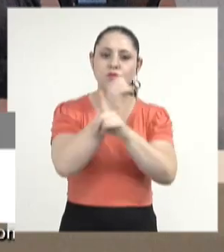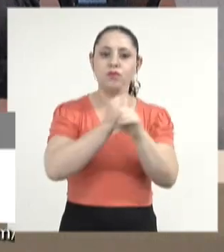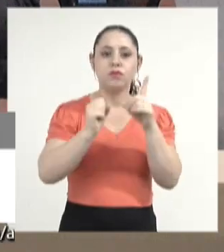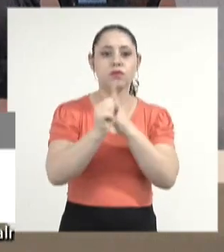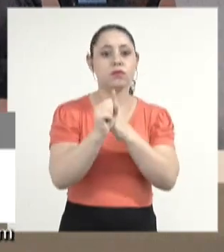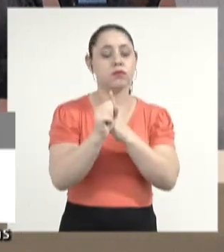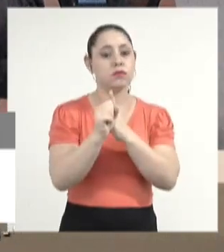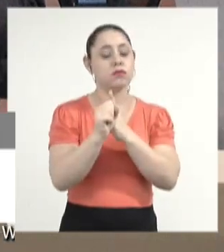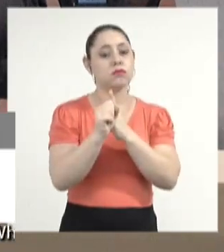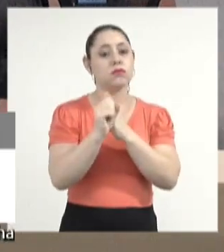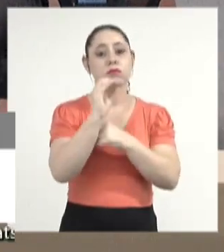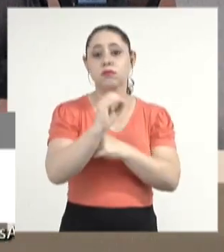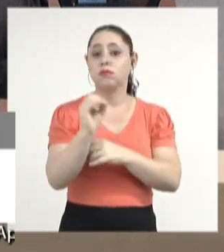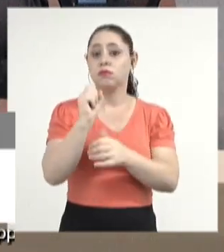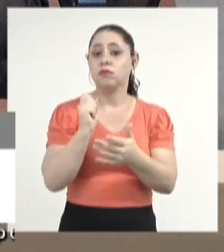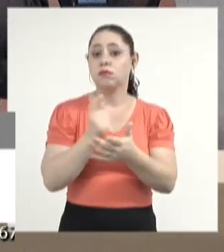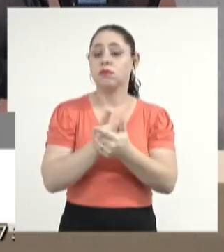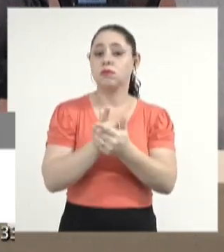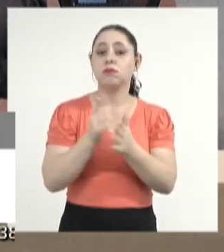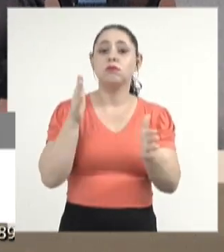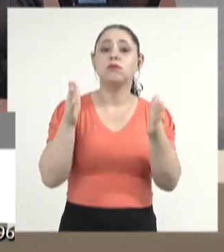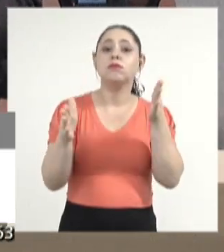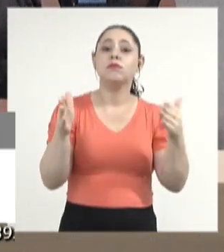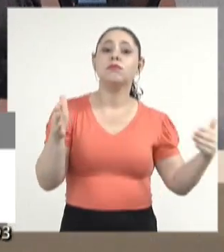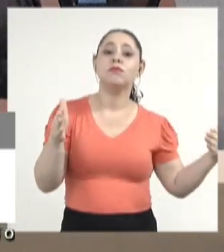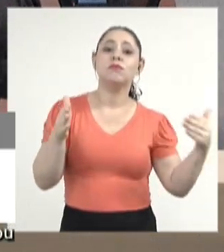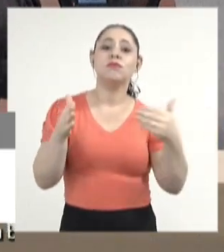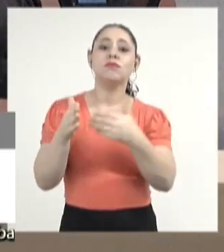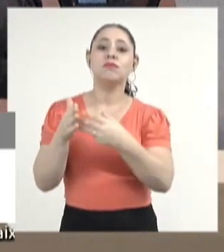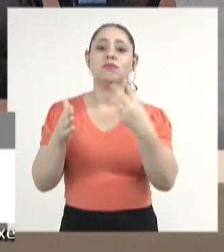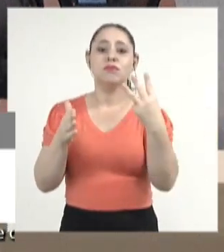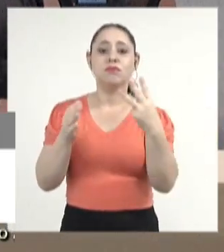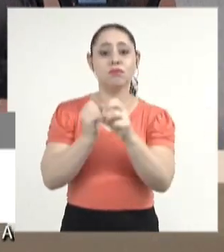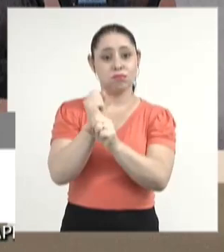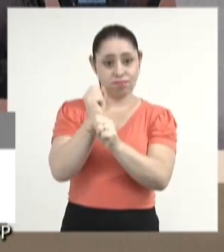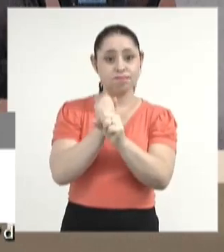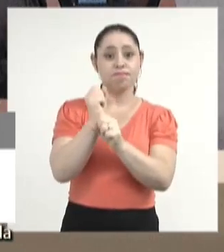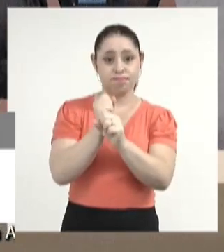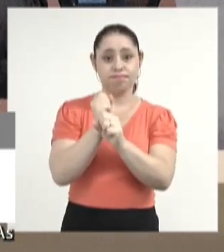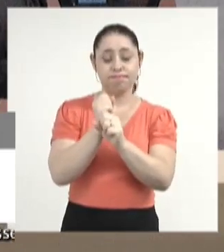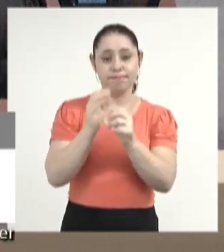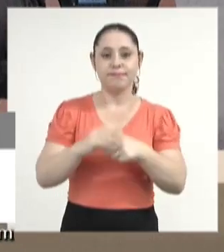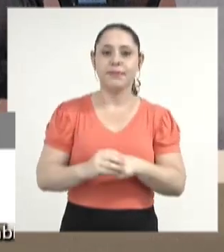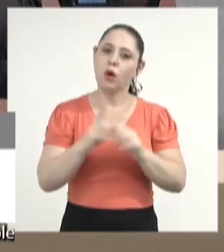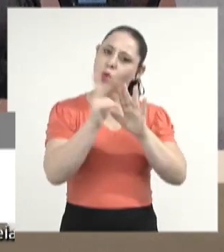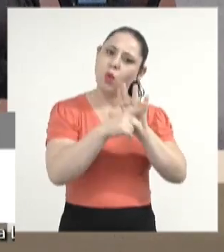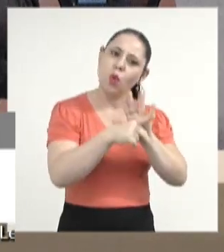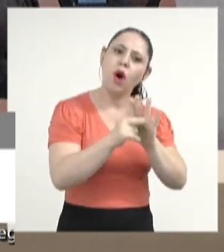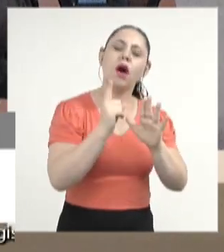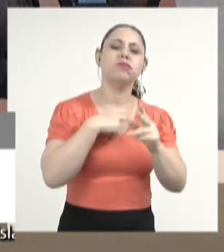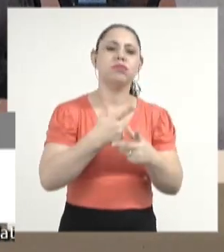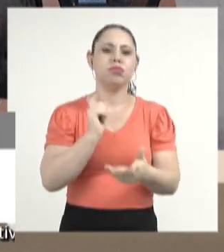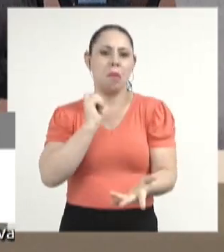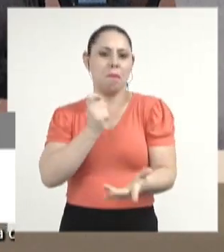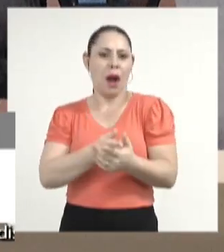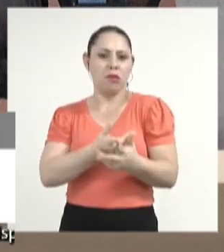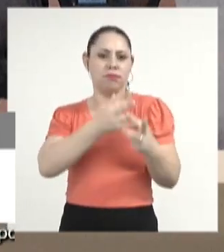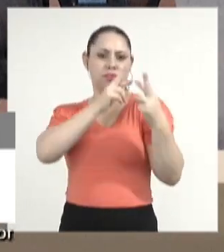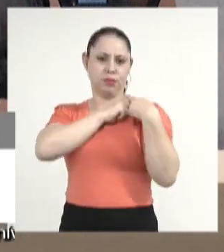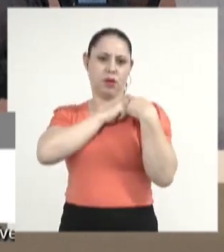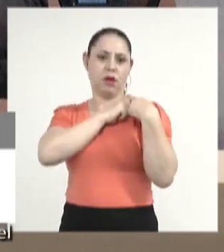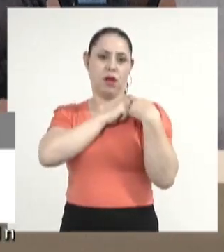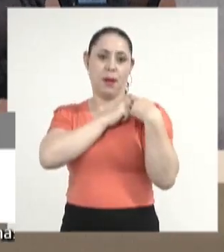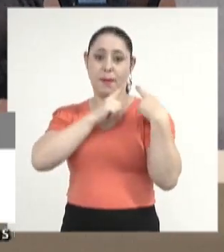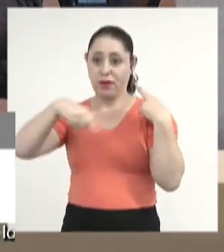Social Conta de Luz Zero, prorrogando por mais 3 anos. Por meio desse programa, o governo assume o pagamento da conta de